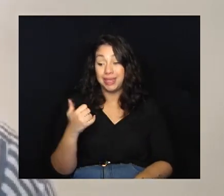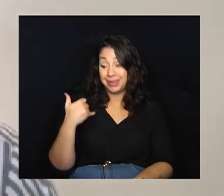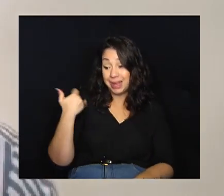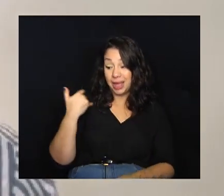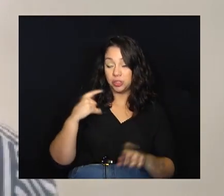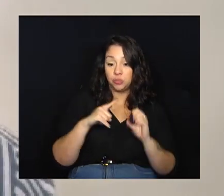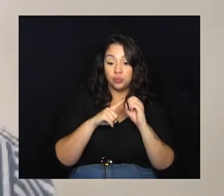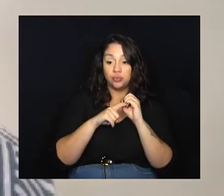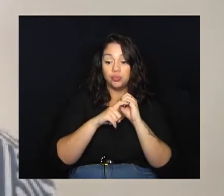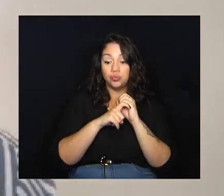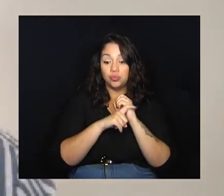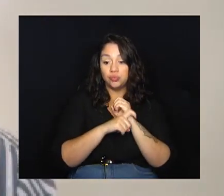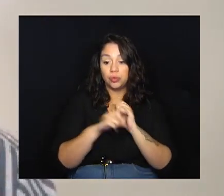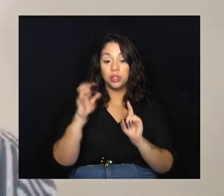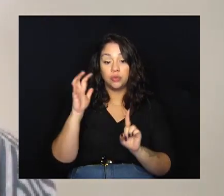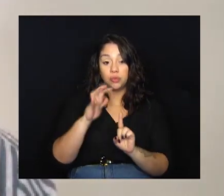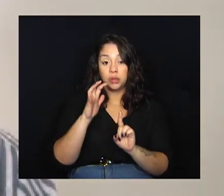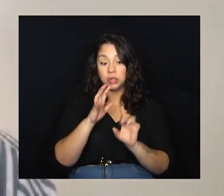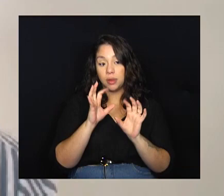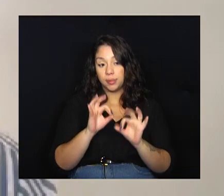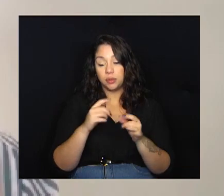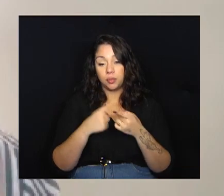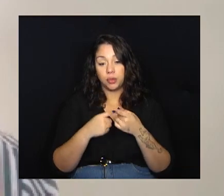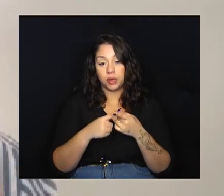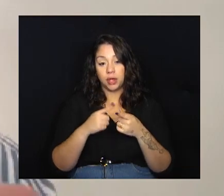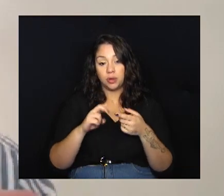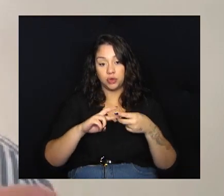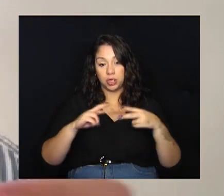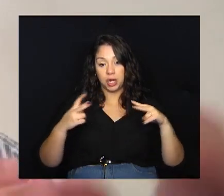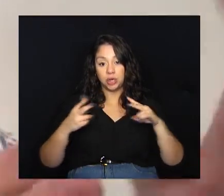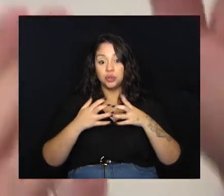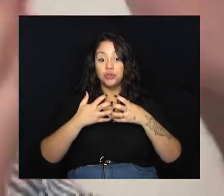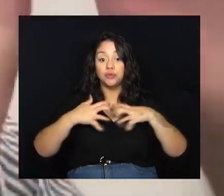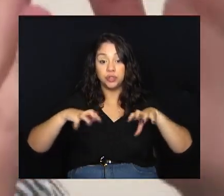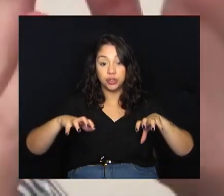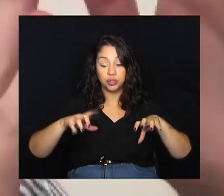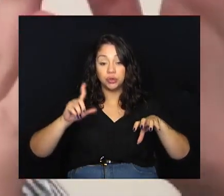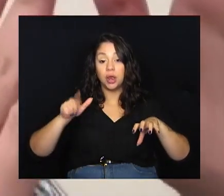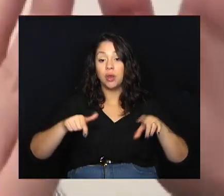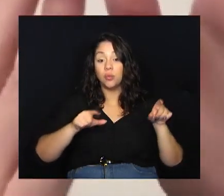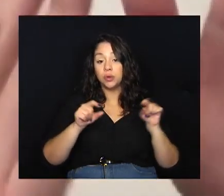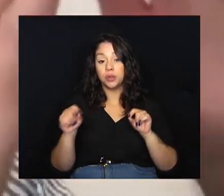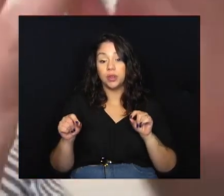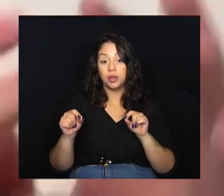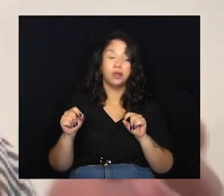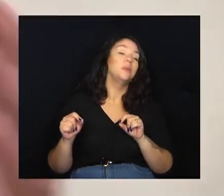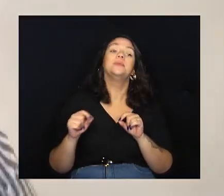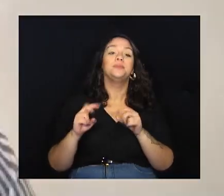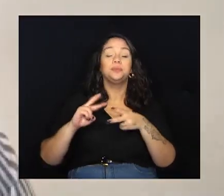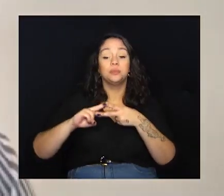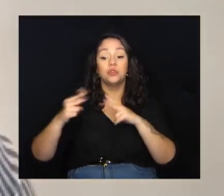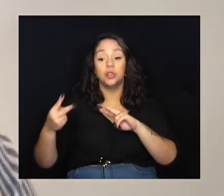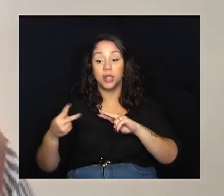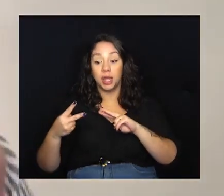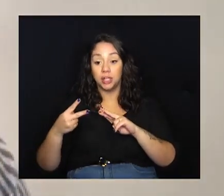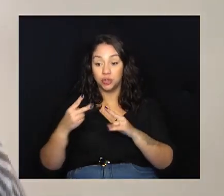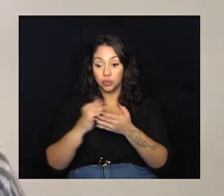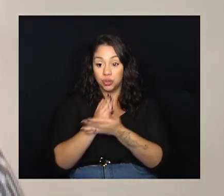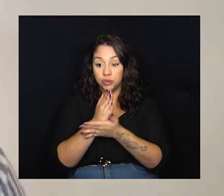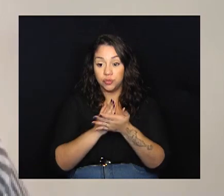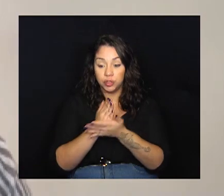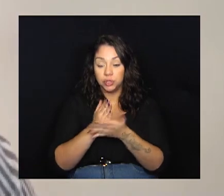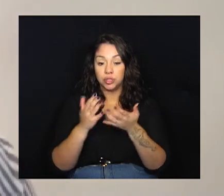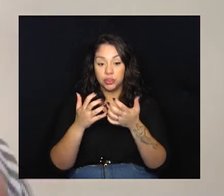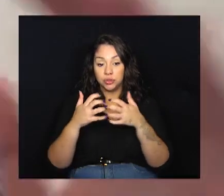tem Impacto porque a hora que eu tô dividindo meu material genético eu tô fazendo basicamente o que pegando material genético do pai dividindo na metade